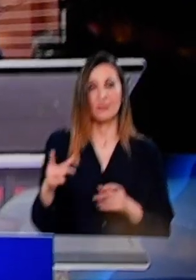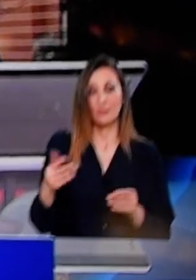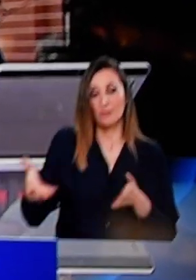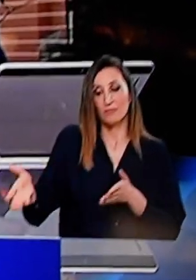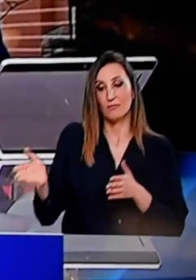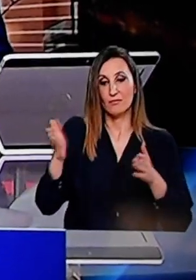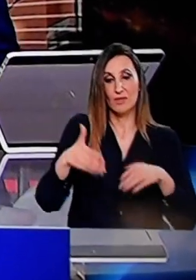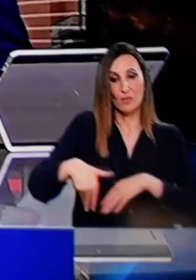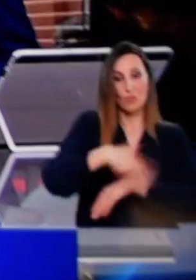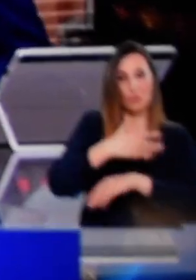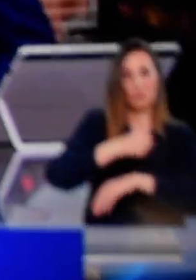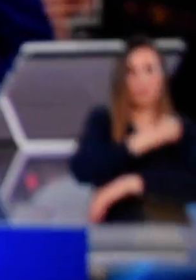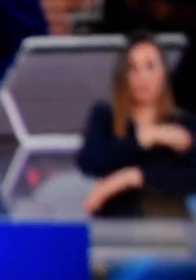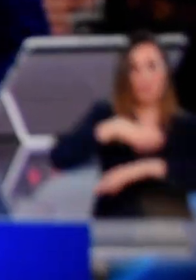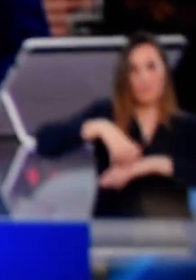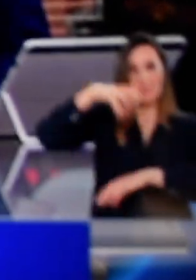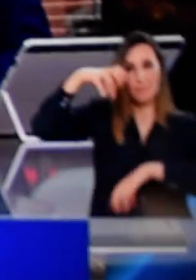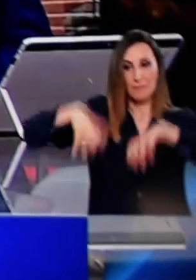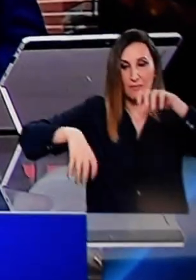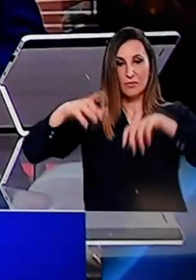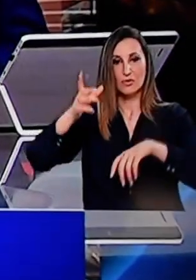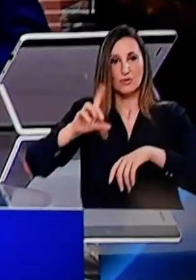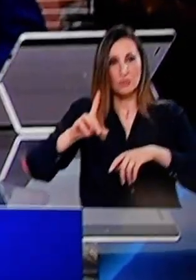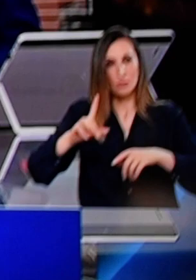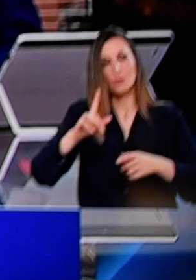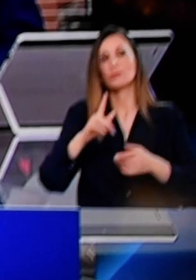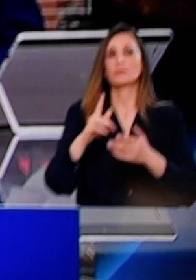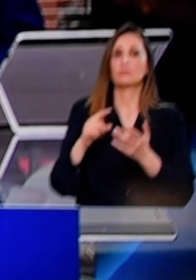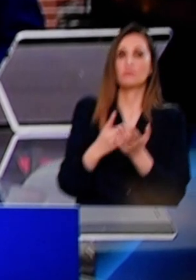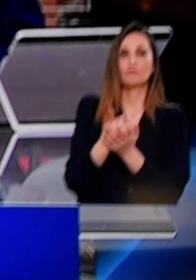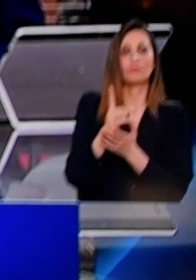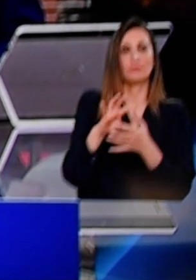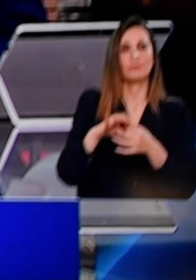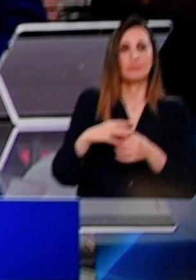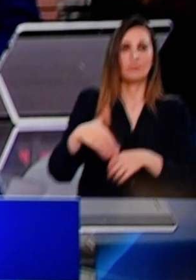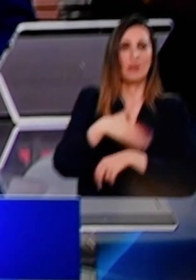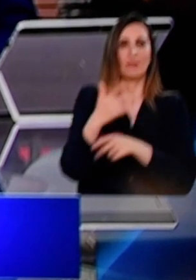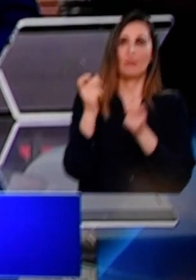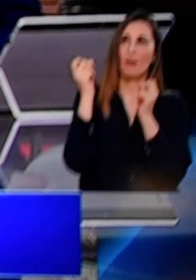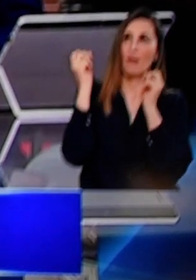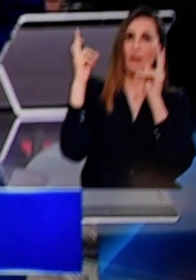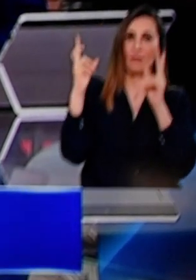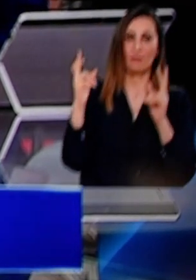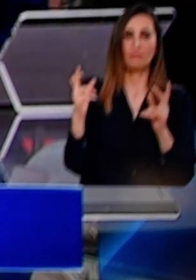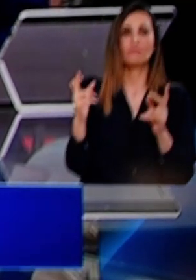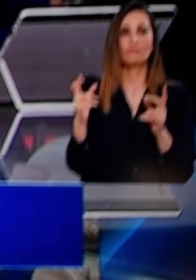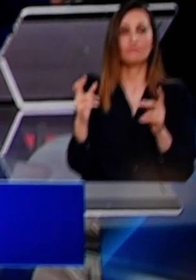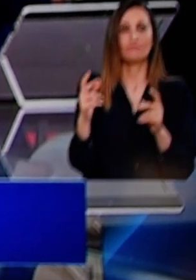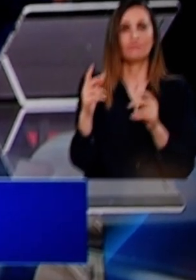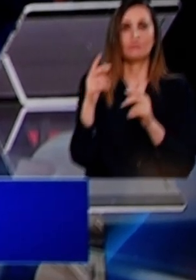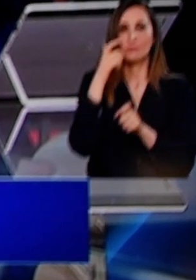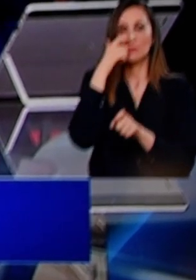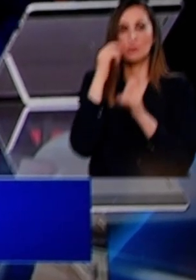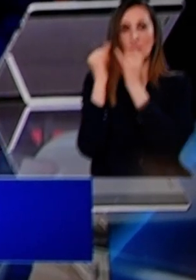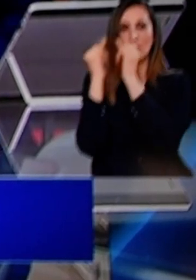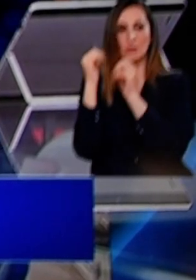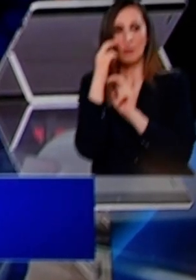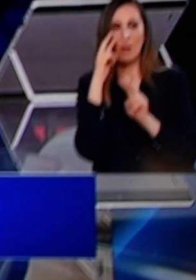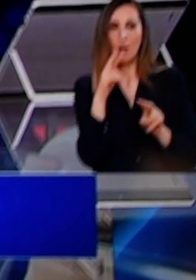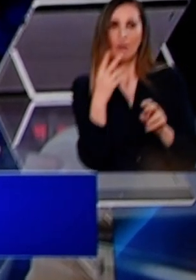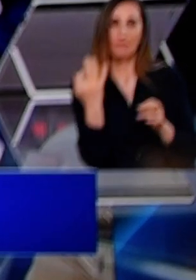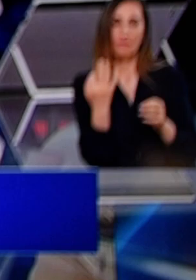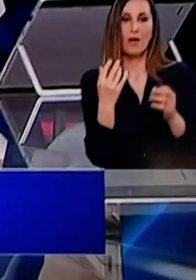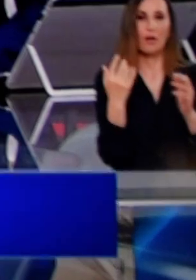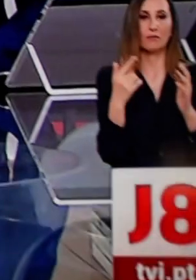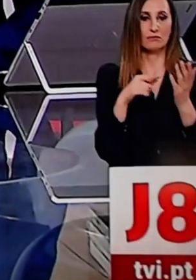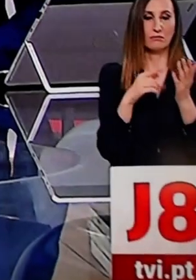Já as ruas e os prédios de Lisboa transformaram-se num roteiro de arte urbana ao ar livre e com reconhecimento internacional nos últimos anos. Há